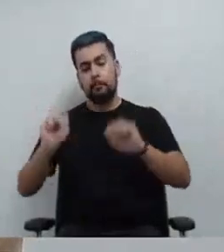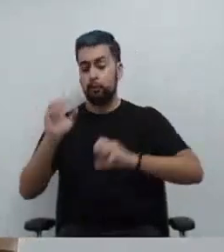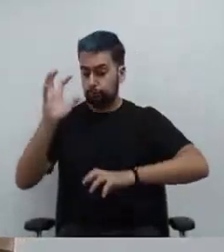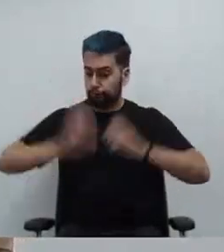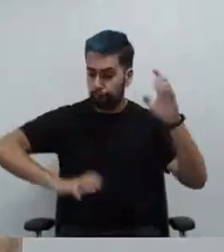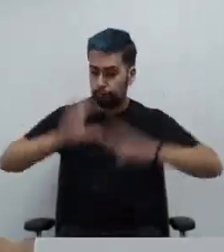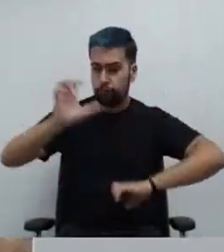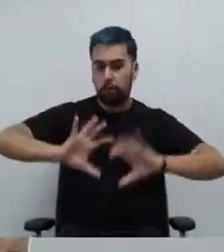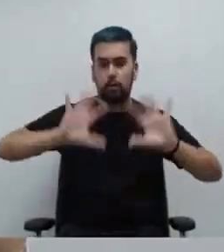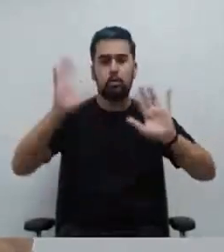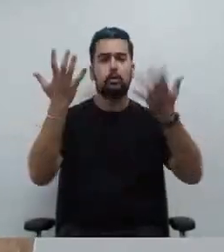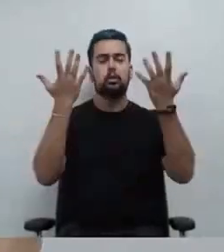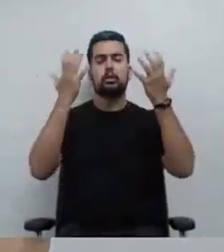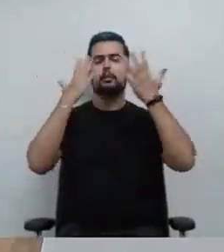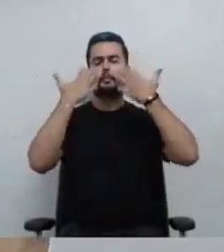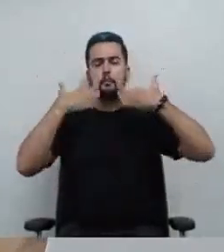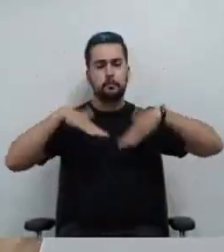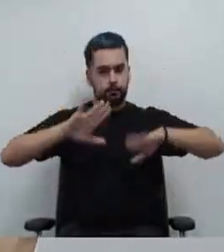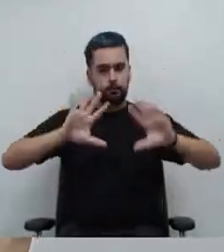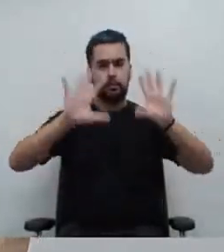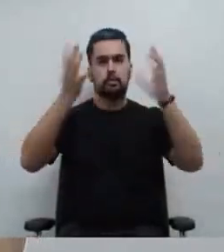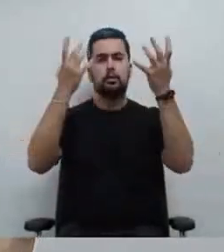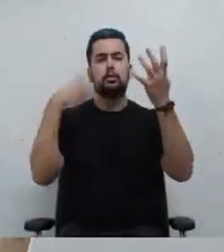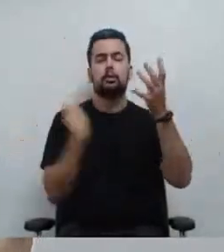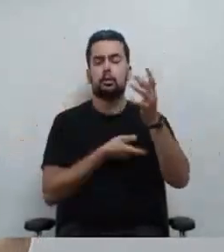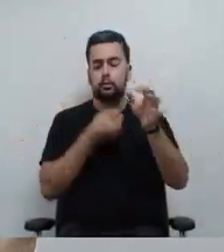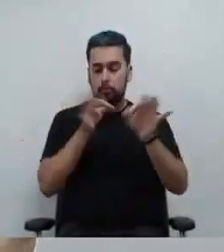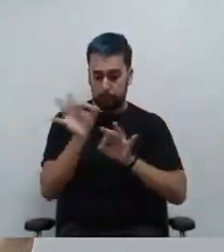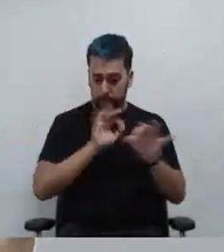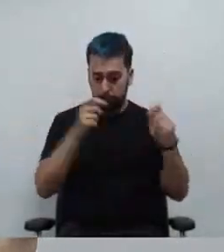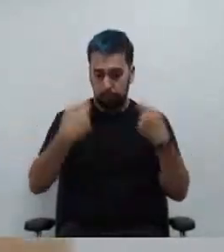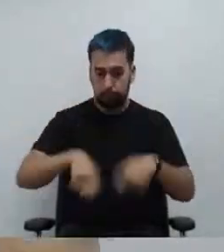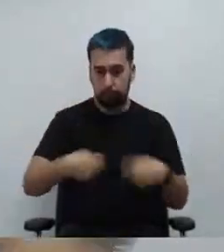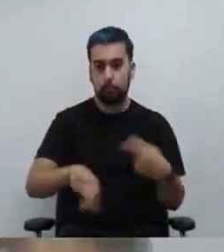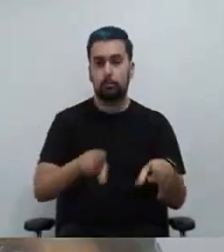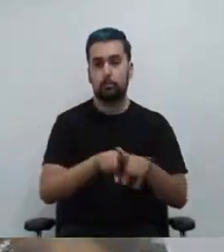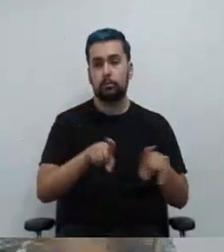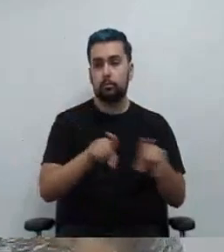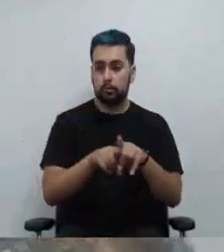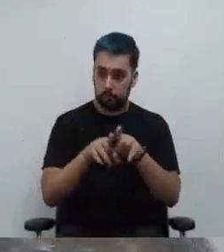é natural, isso acontece. E a gente precisa estar preparado para tanto.